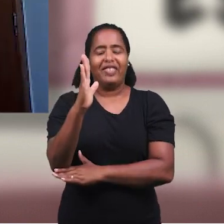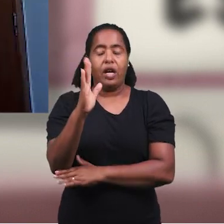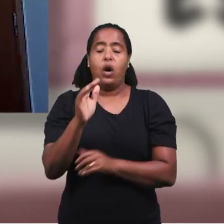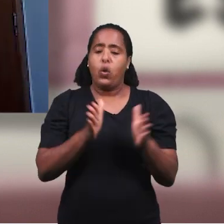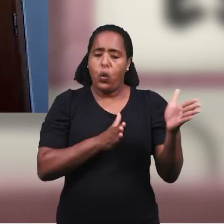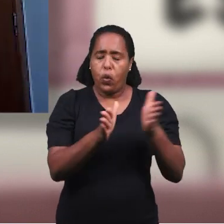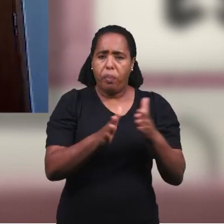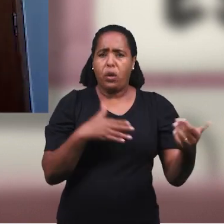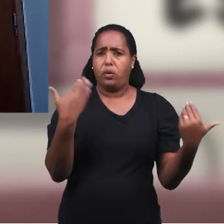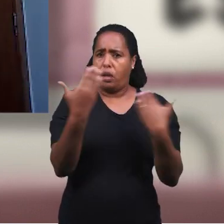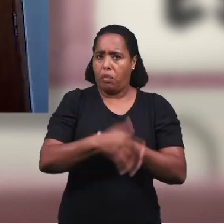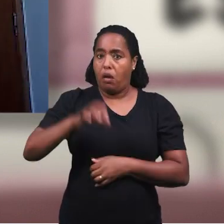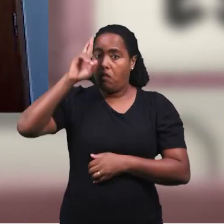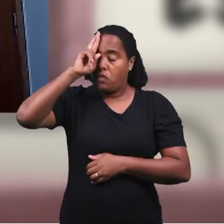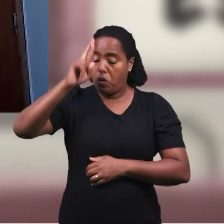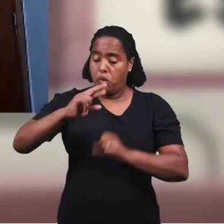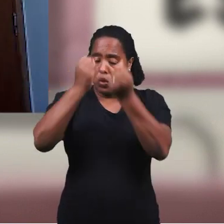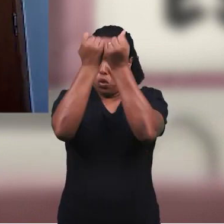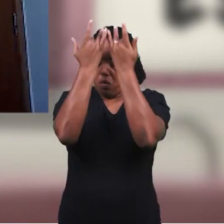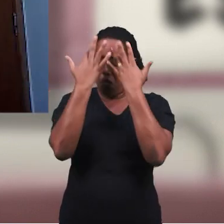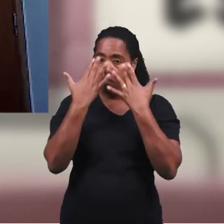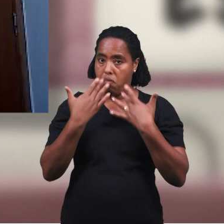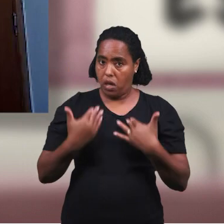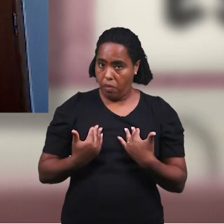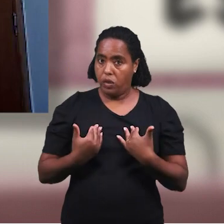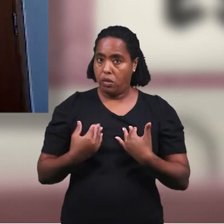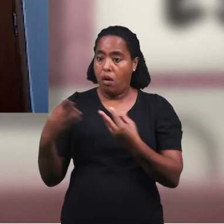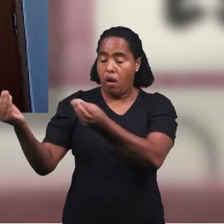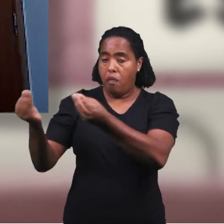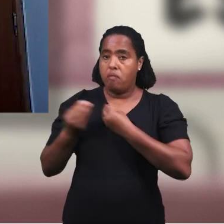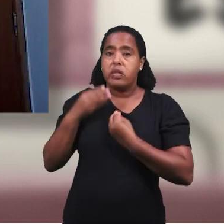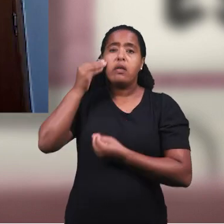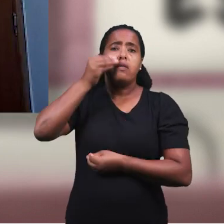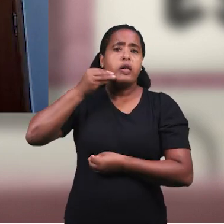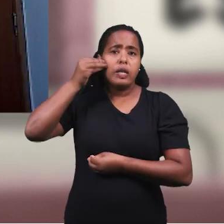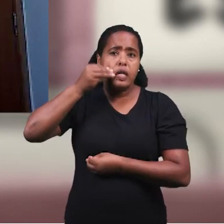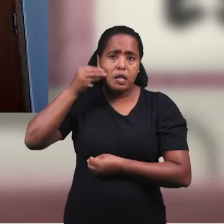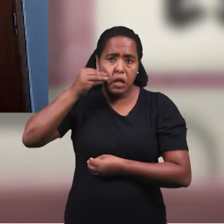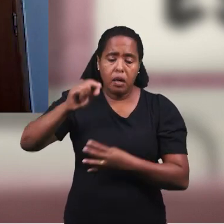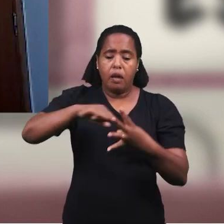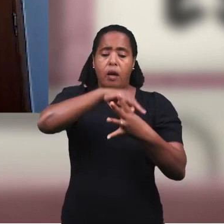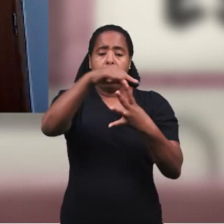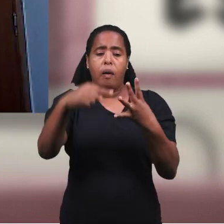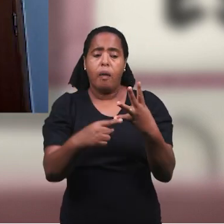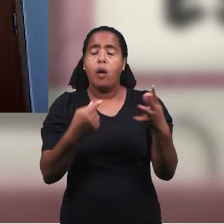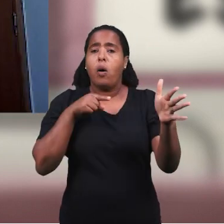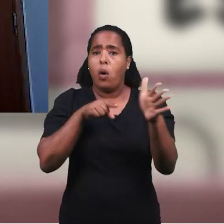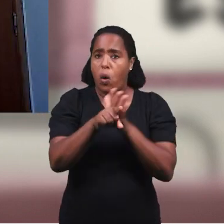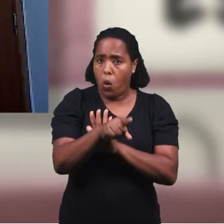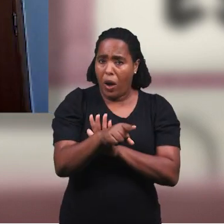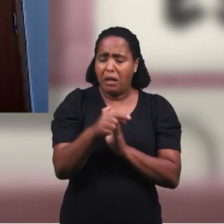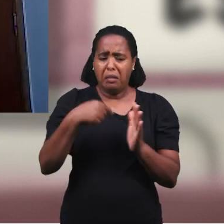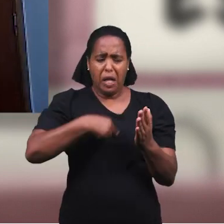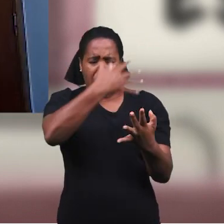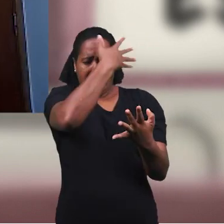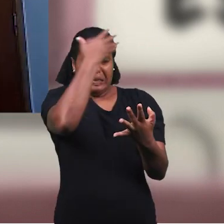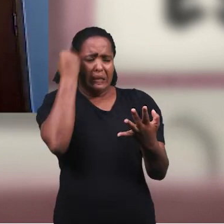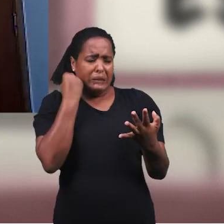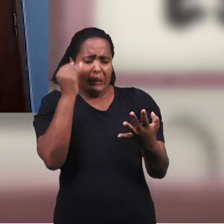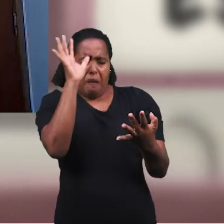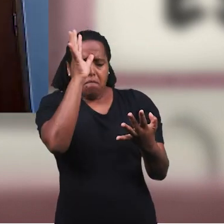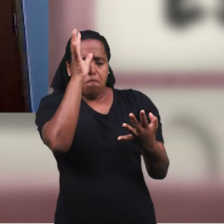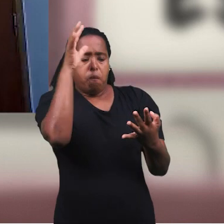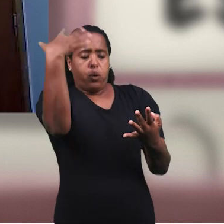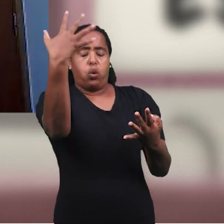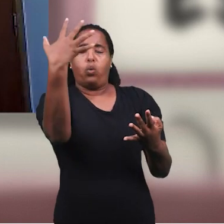durante a prova o Senhor me abençoou e me deu uma grande experiência, pois 4 questões eu tinha esquecido como